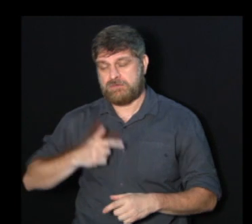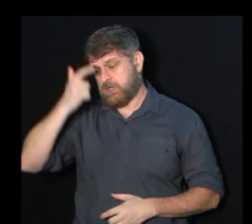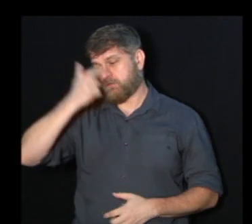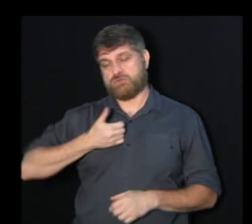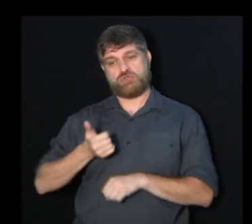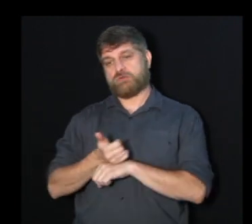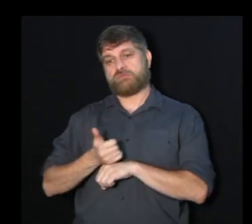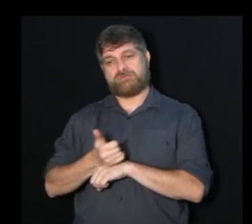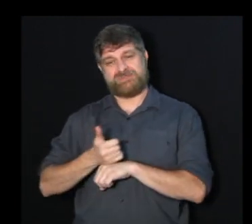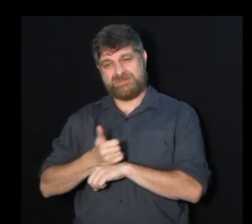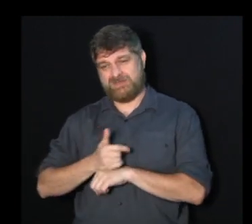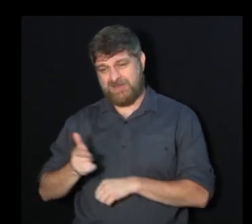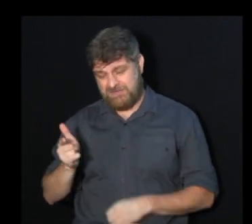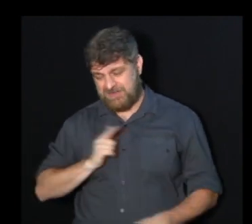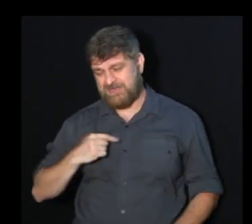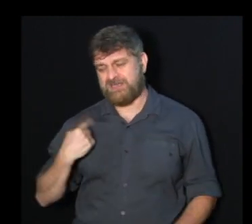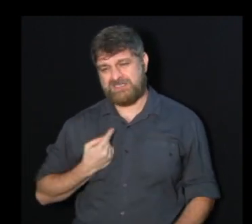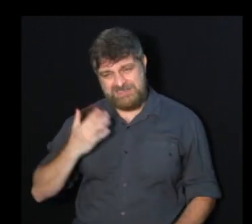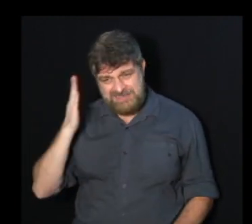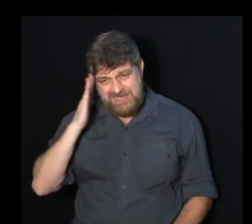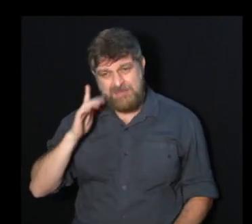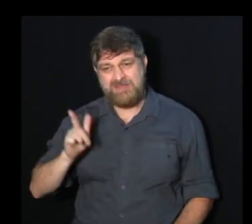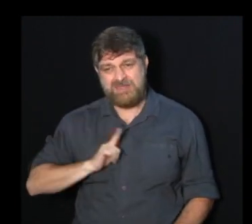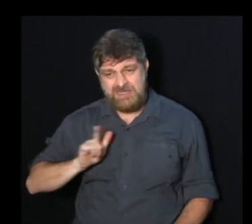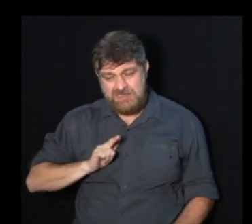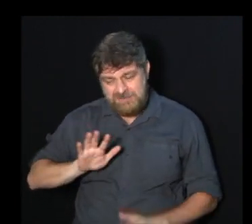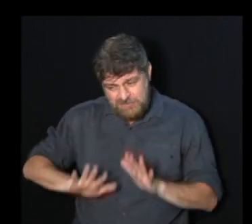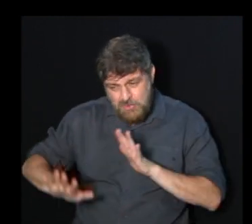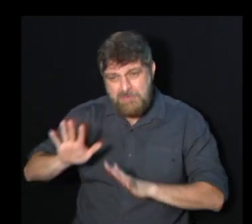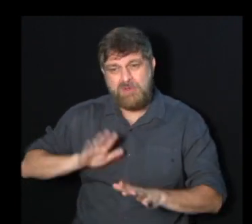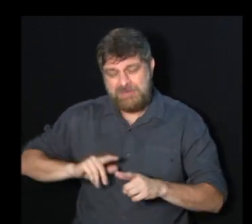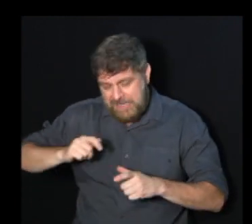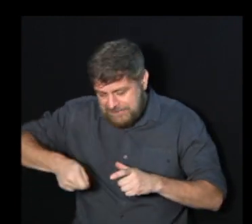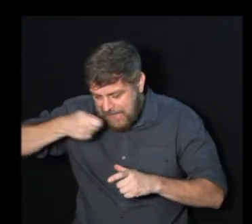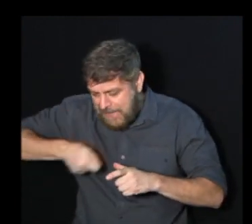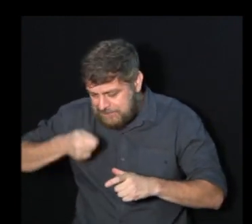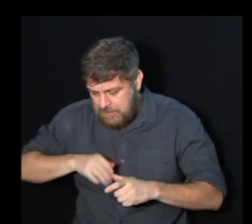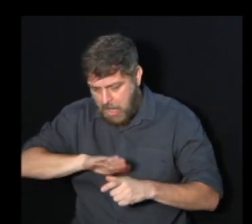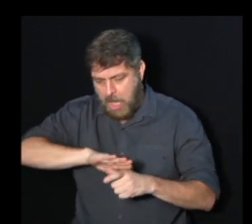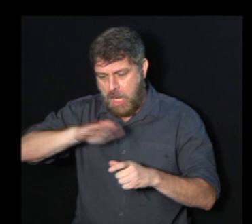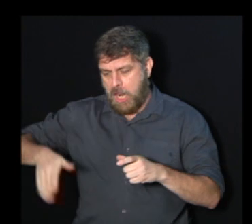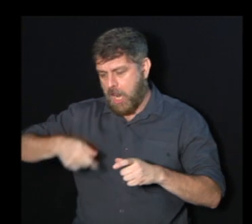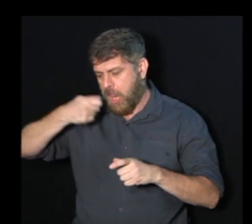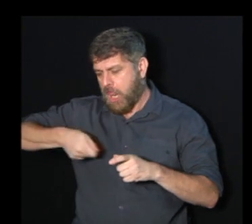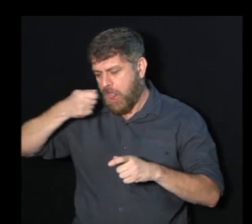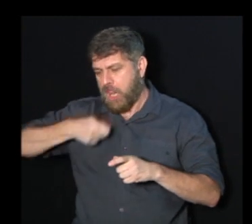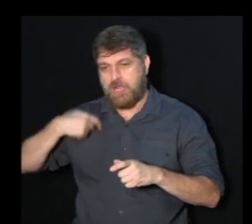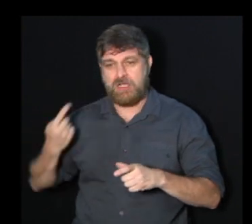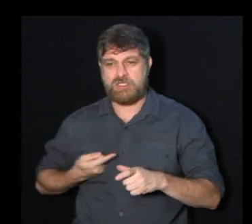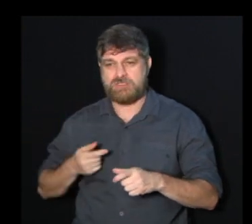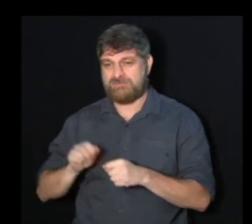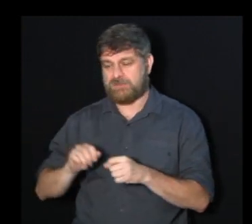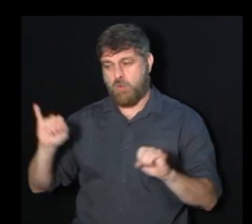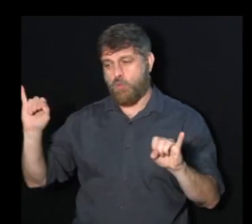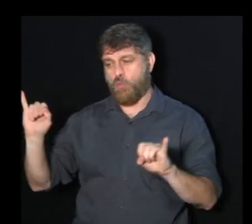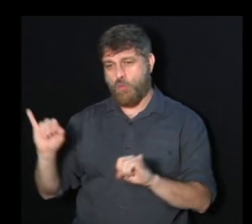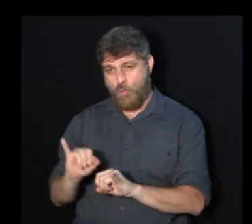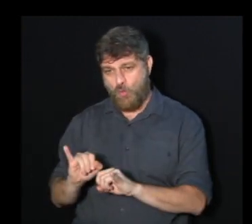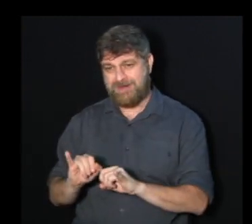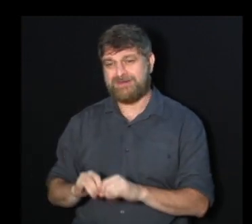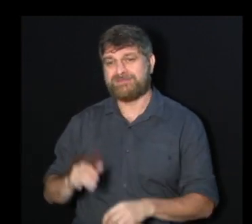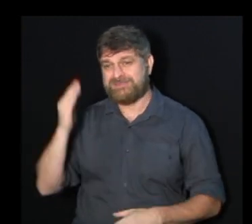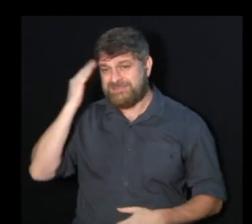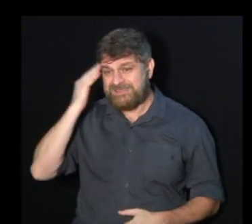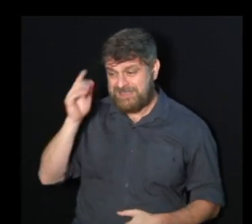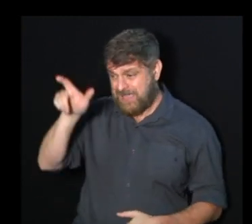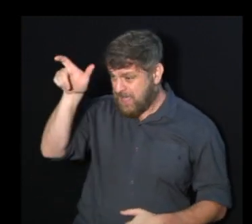a gente tem, como a Laísa falou, tem que ter essa equipe multidisciplinar para a gente estar mostrando. A gente não faz treinamento de emagrecimento, mas eu tenho que entender que esse